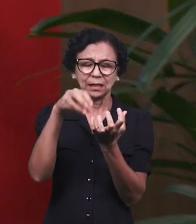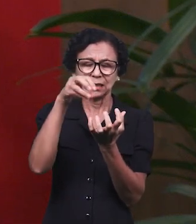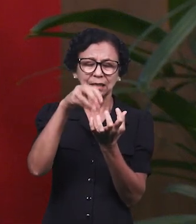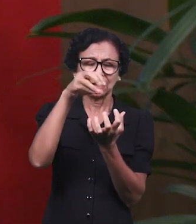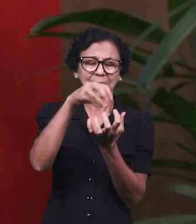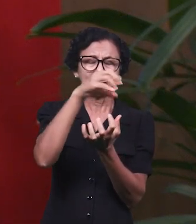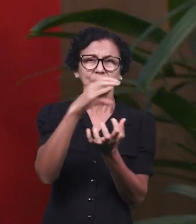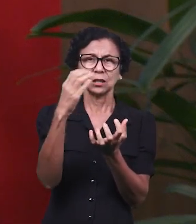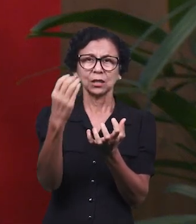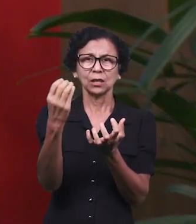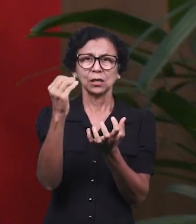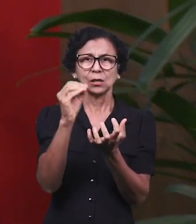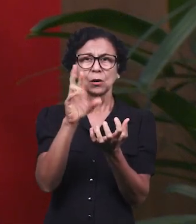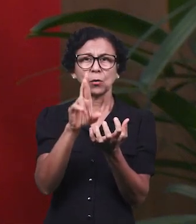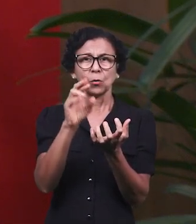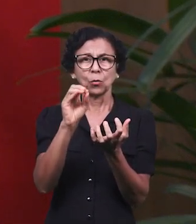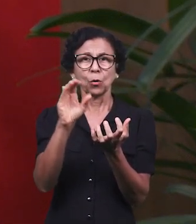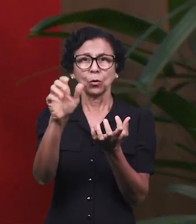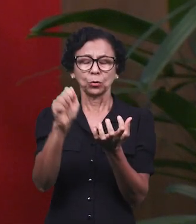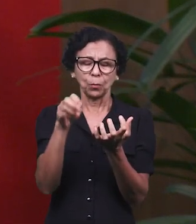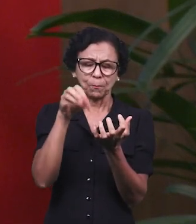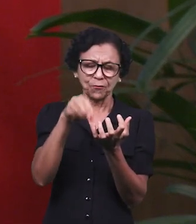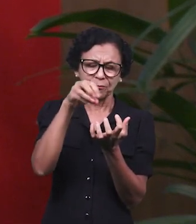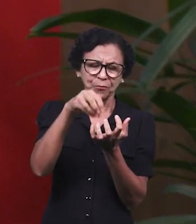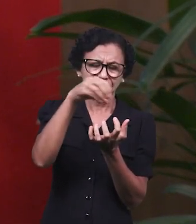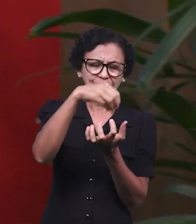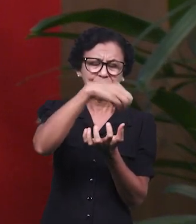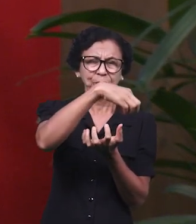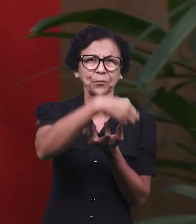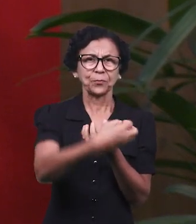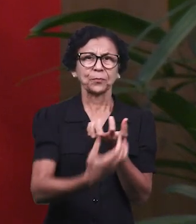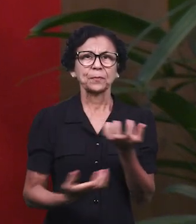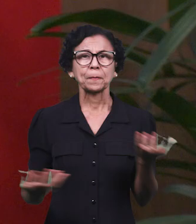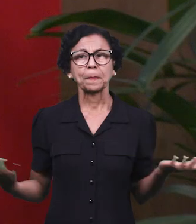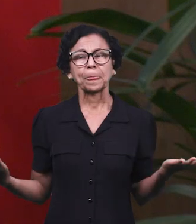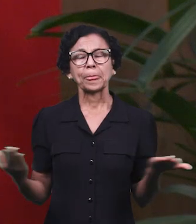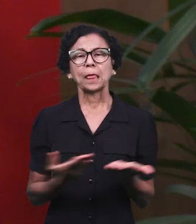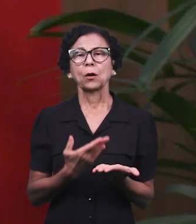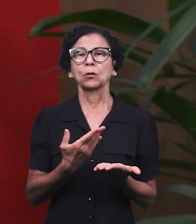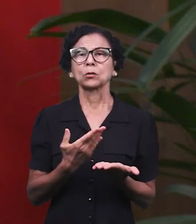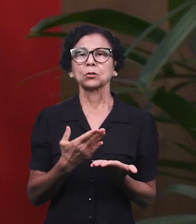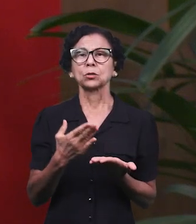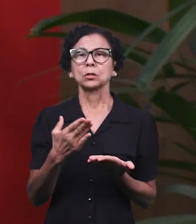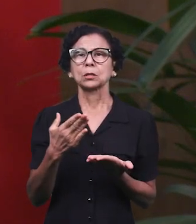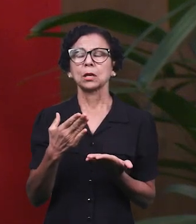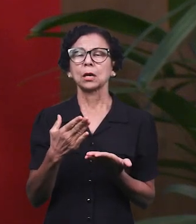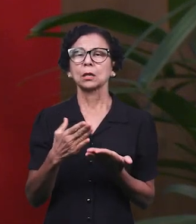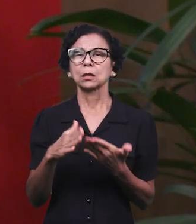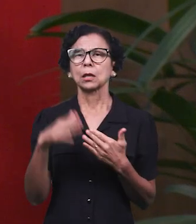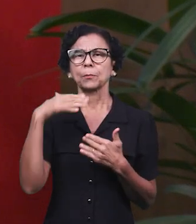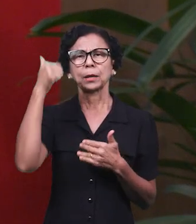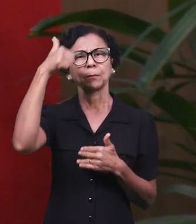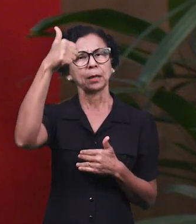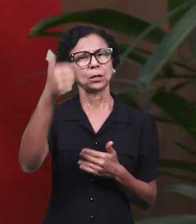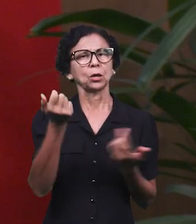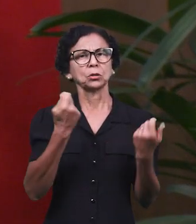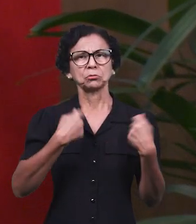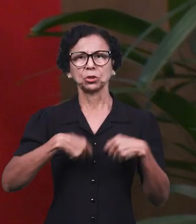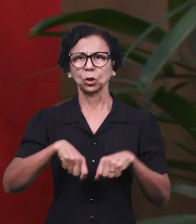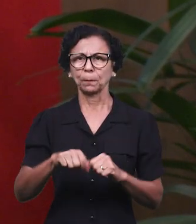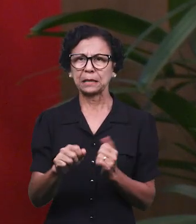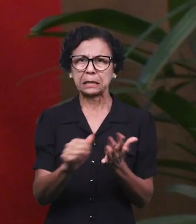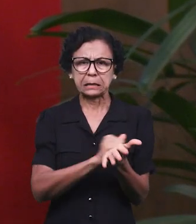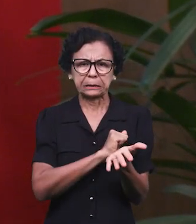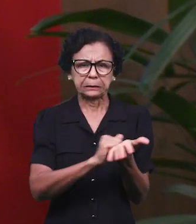né? Antigamente se usava muito essa técnica. Hoje em dia a técnica já melhorou bastante e a gente praticamente não